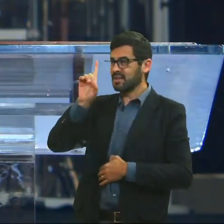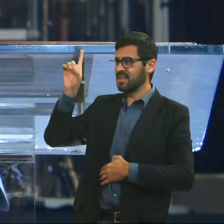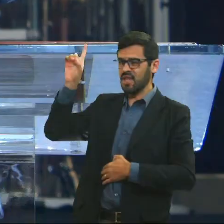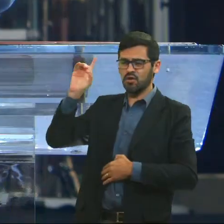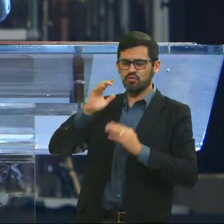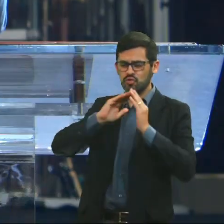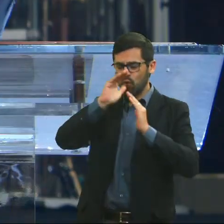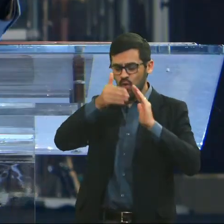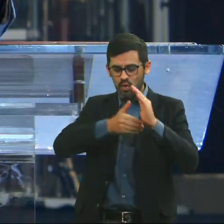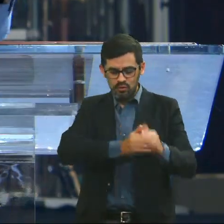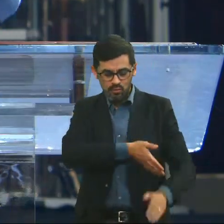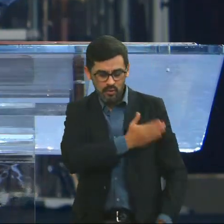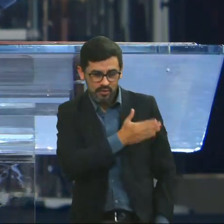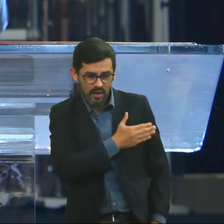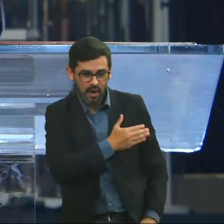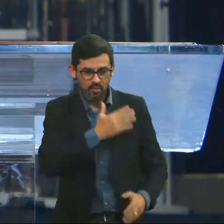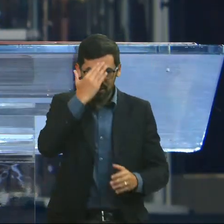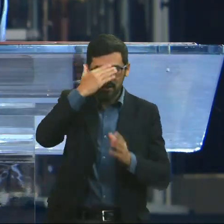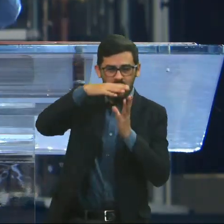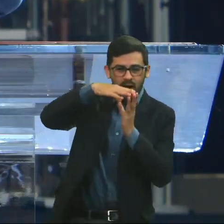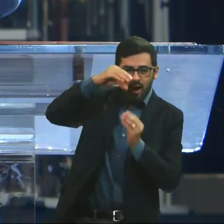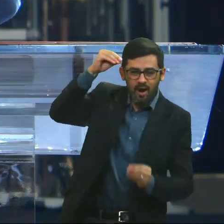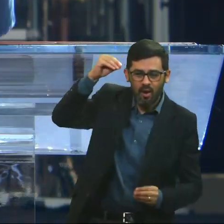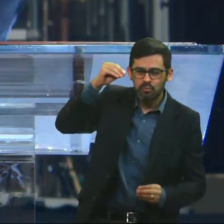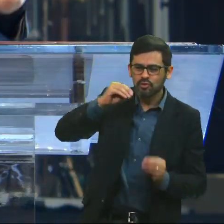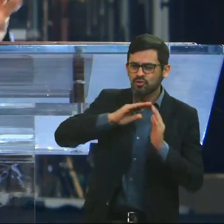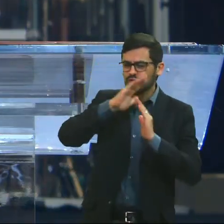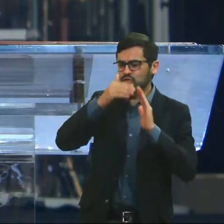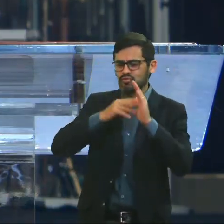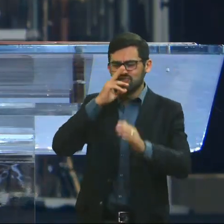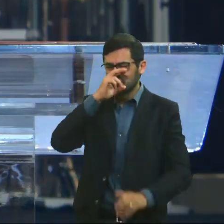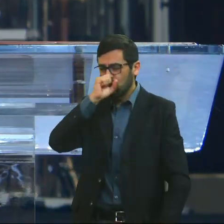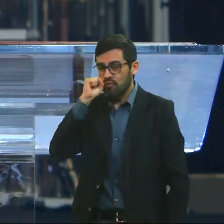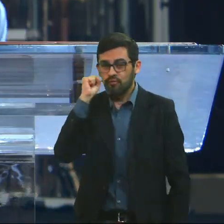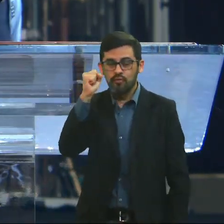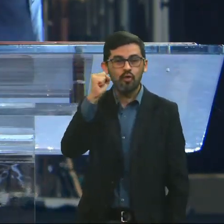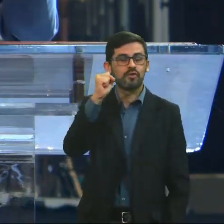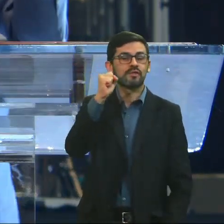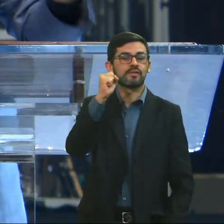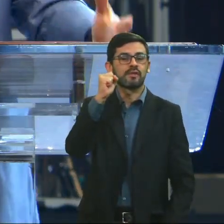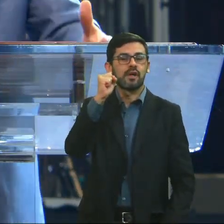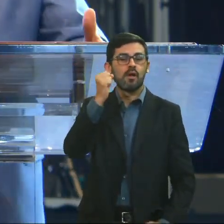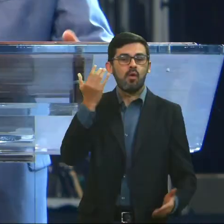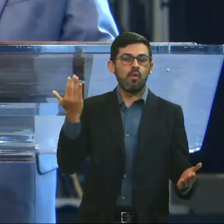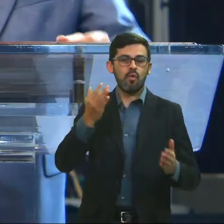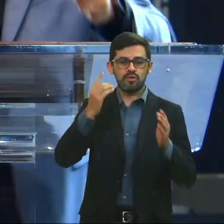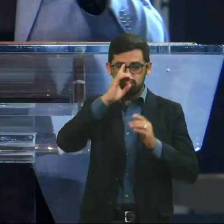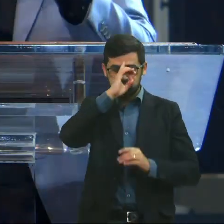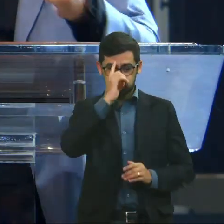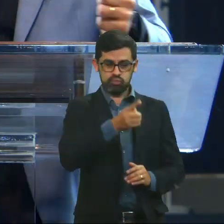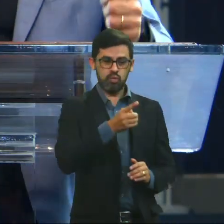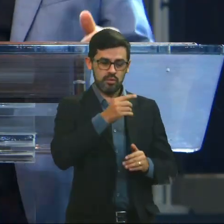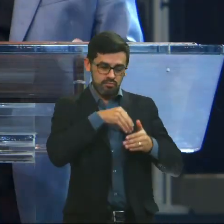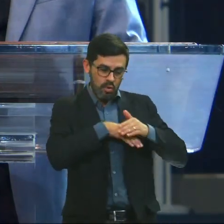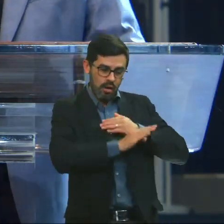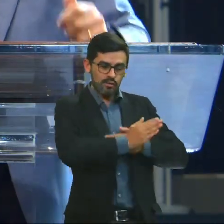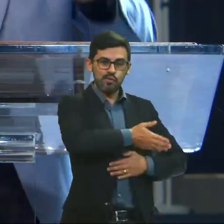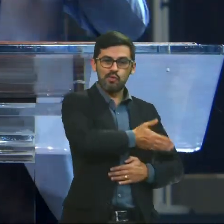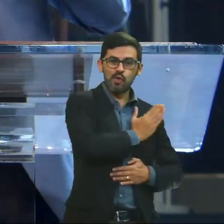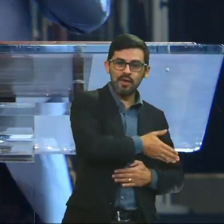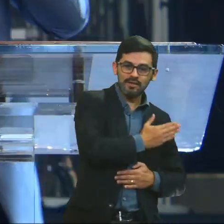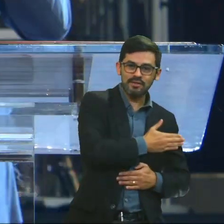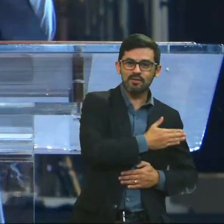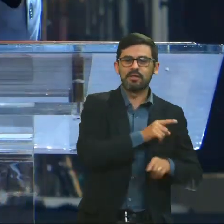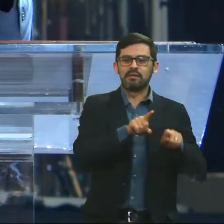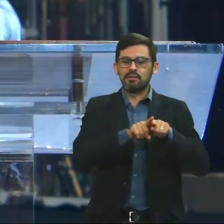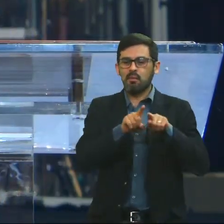de todo o teu coração, de toda a tua alma, de toda a tua força. Essas palavras que hoje te ordeno estarão no teu coração. Tu as